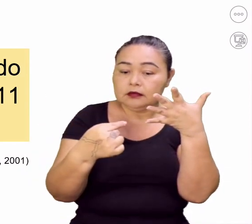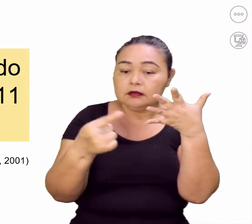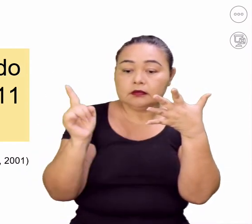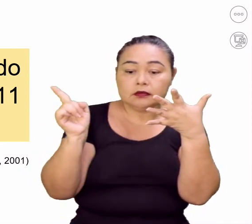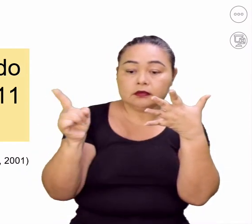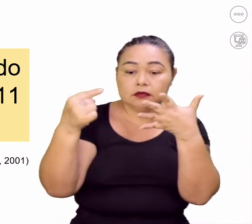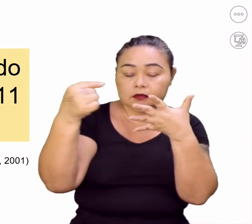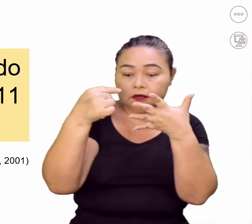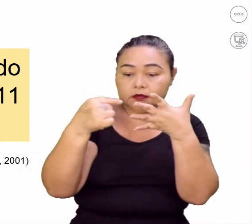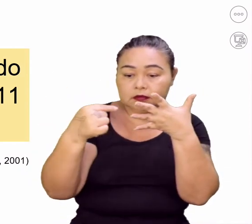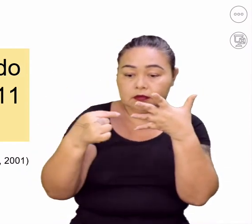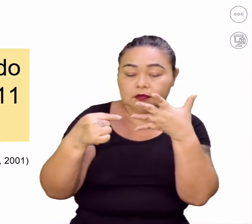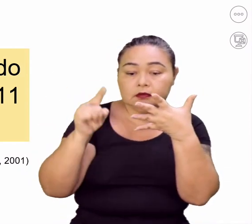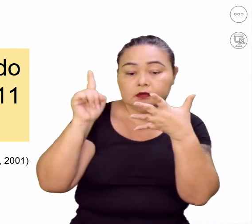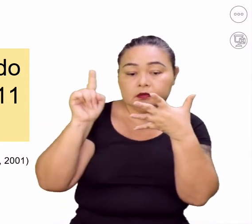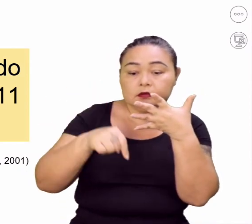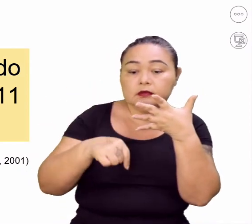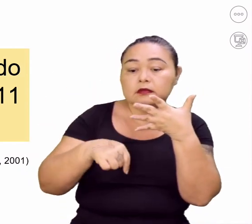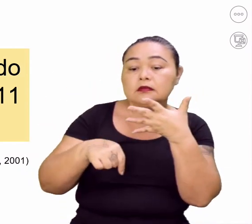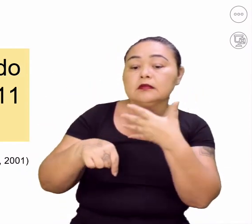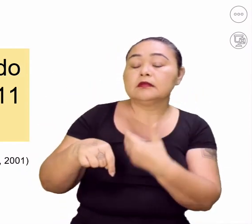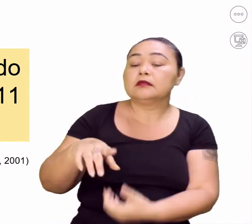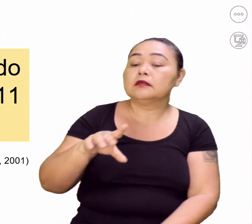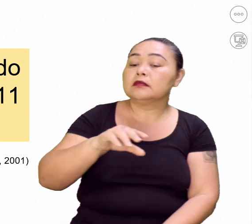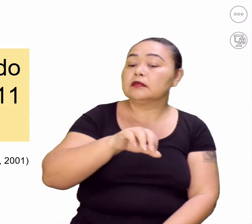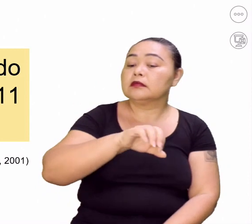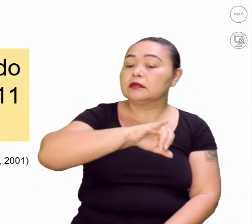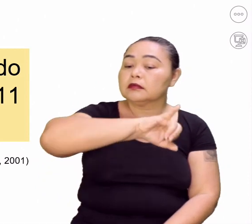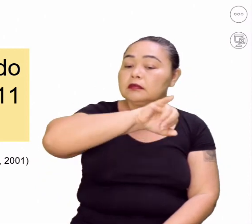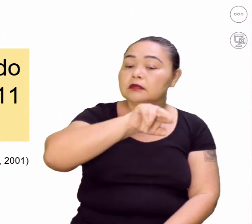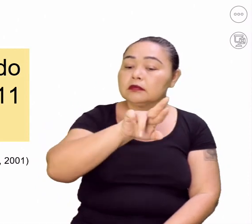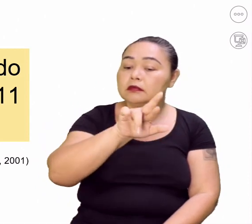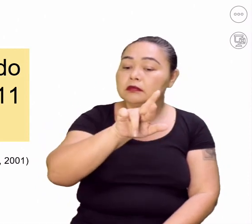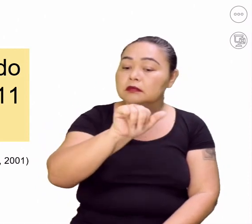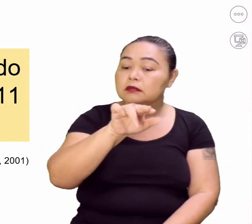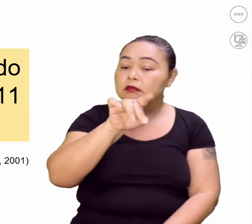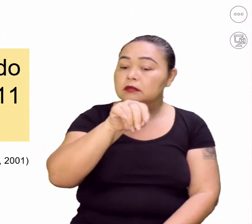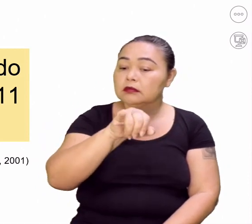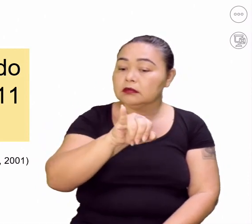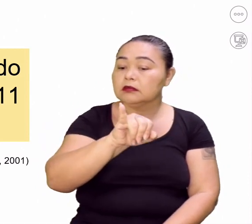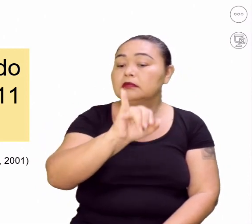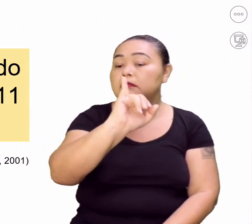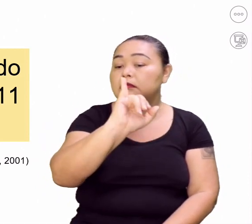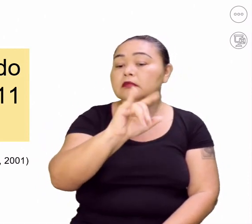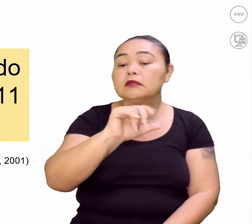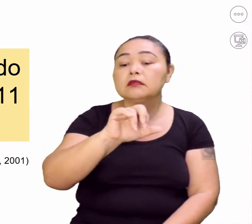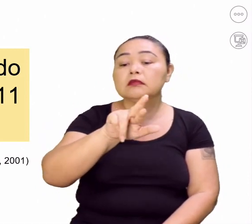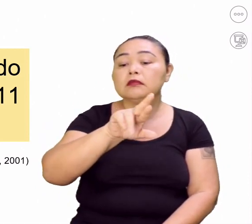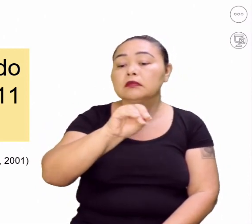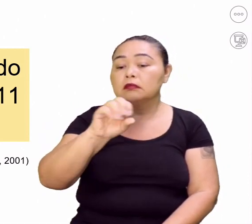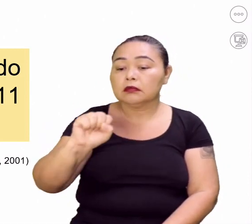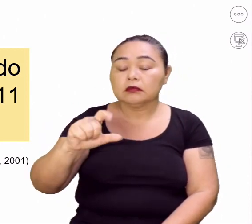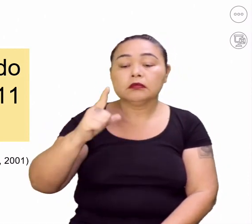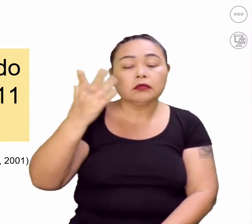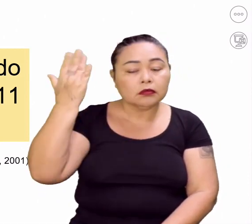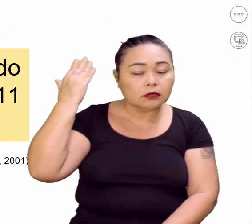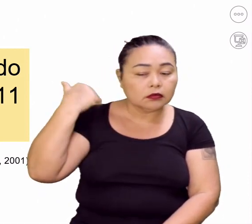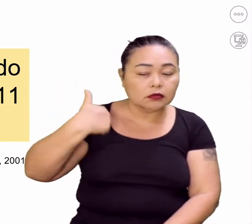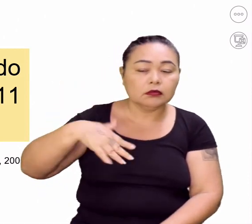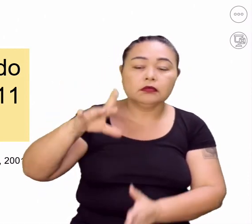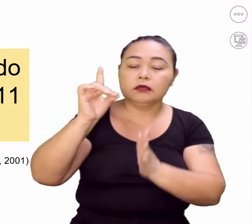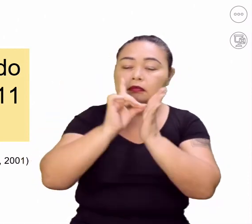Essa classificação é de Jurandir Ross, que acabou se beneficiando do contexto da época, década